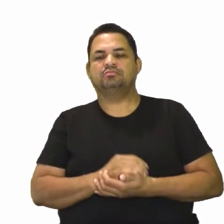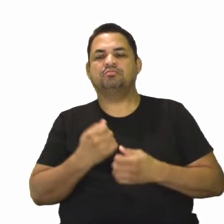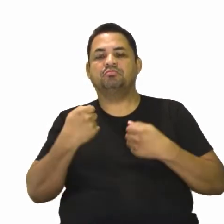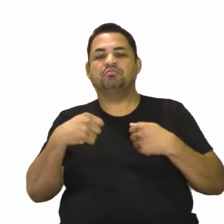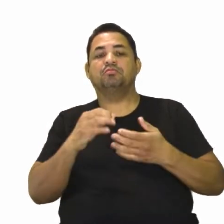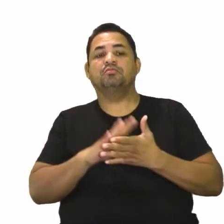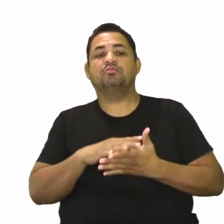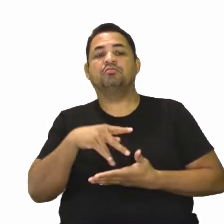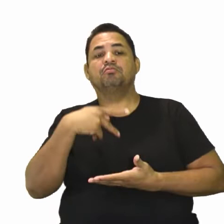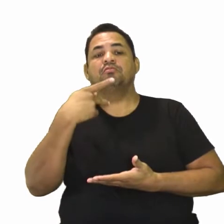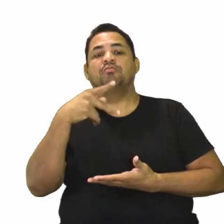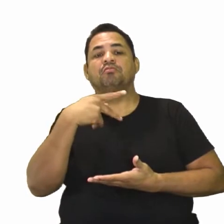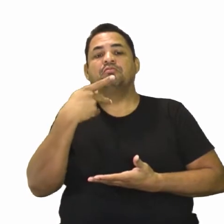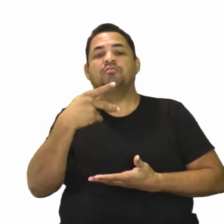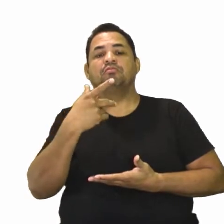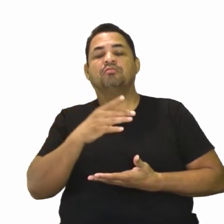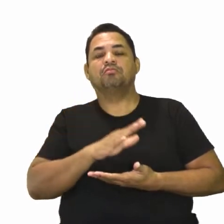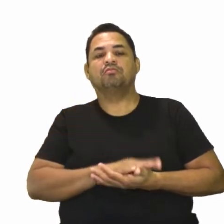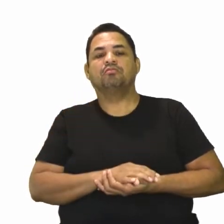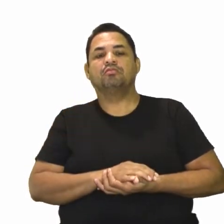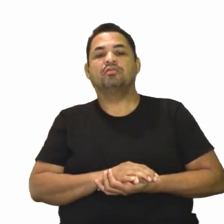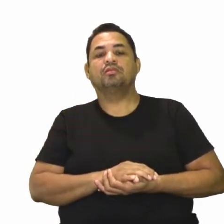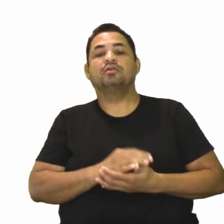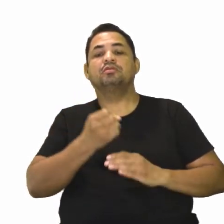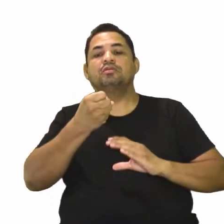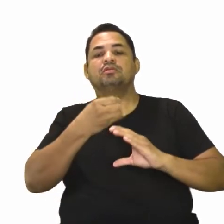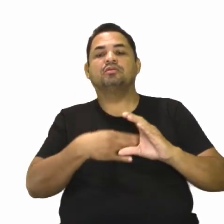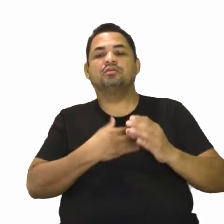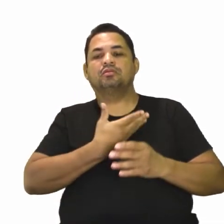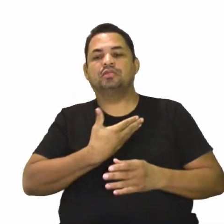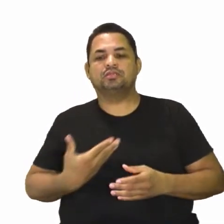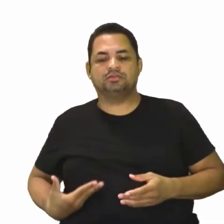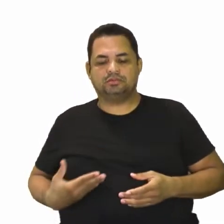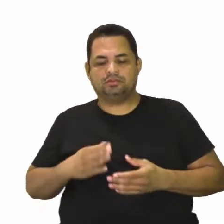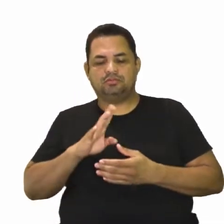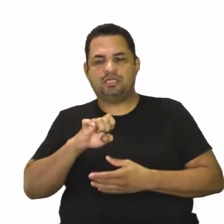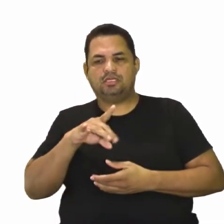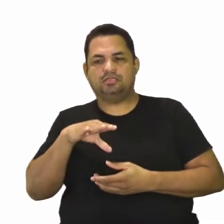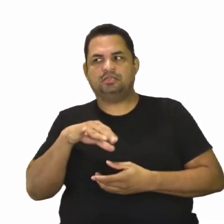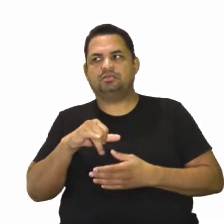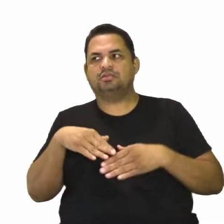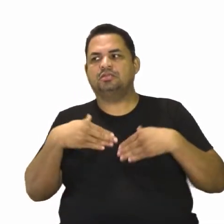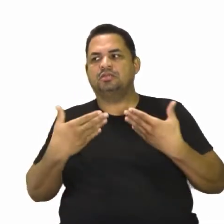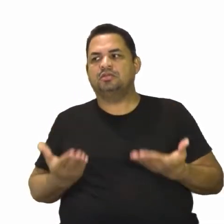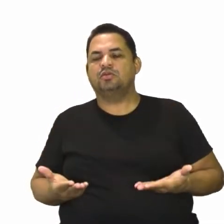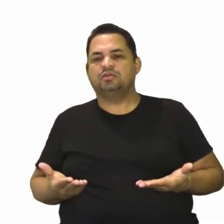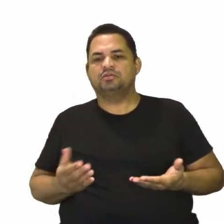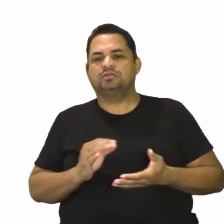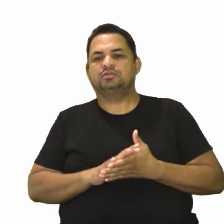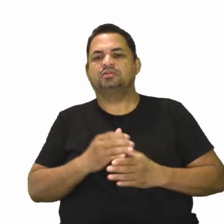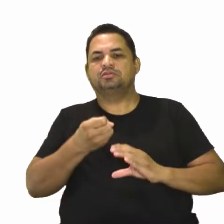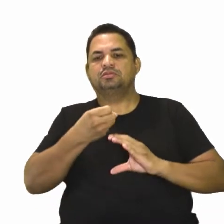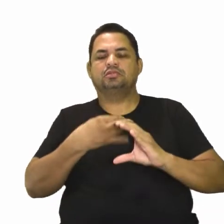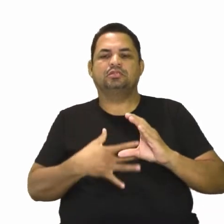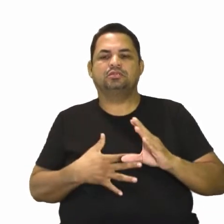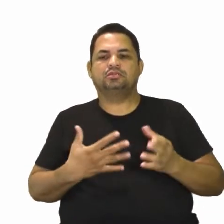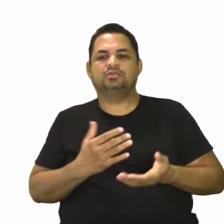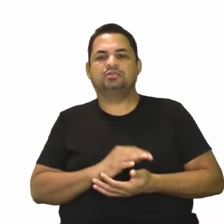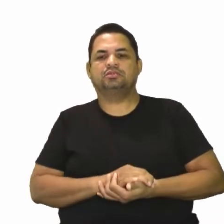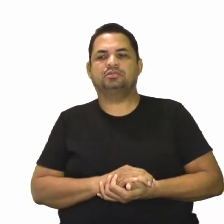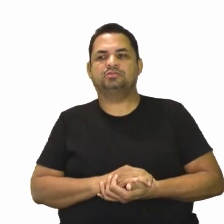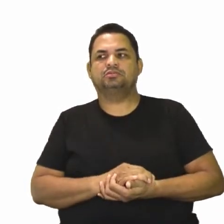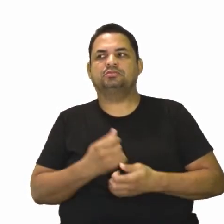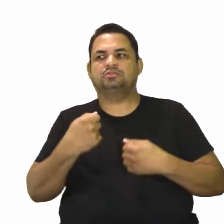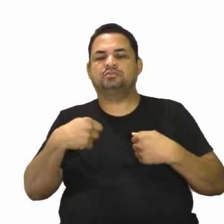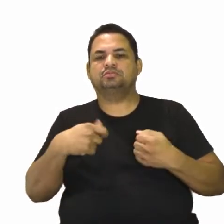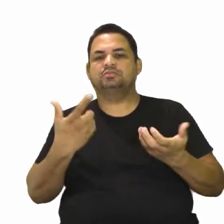Pode-se dizer que são características do governo Médici. Quais são as características do governo Médici?